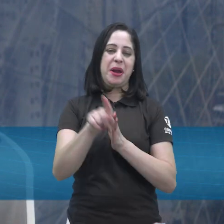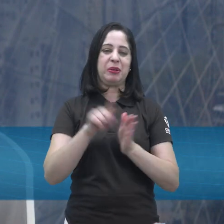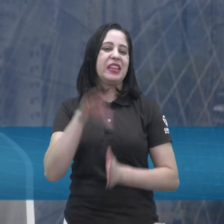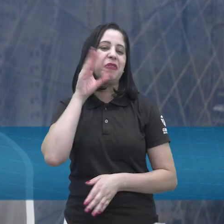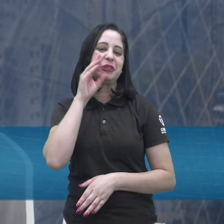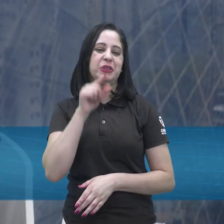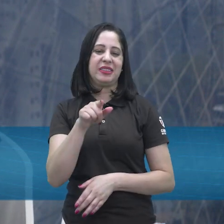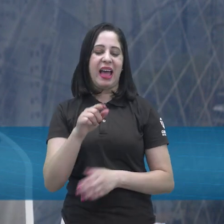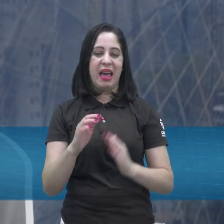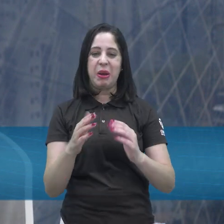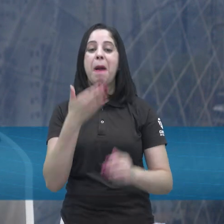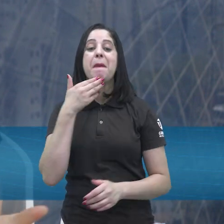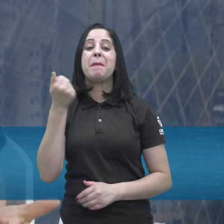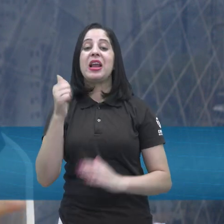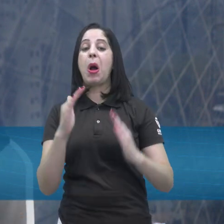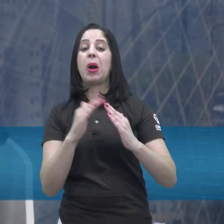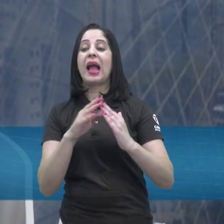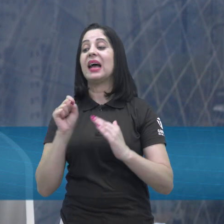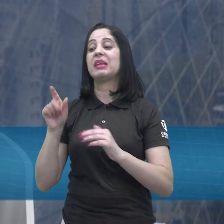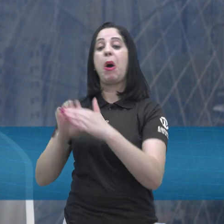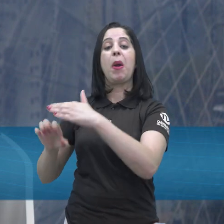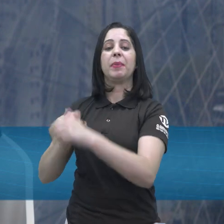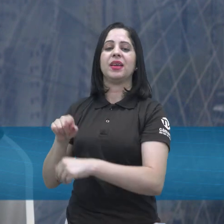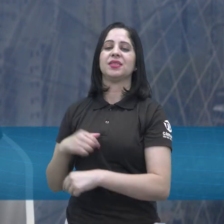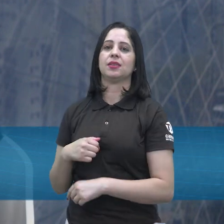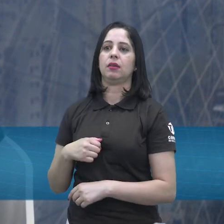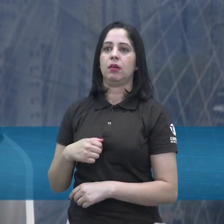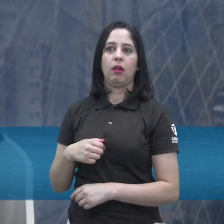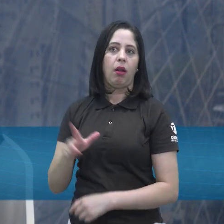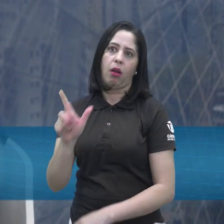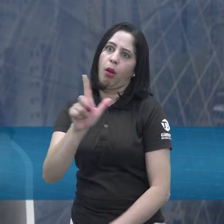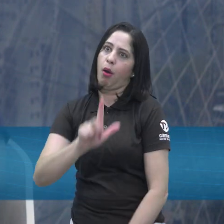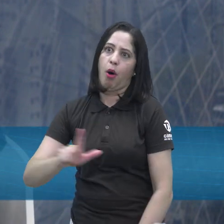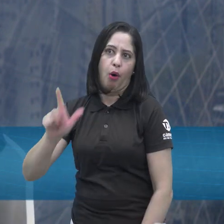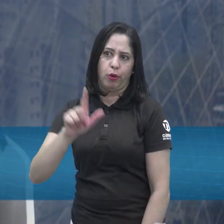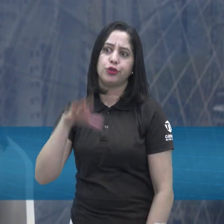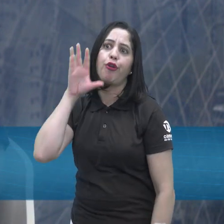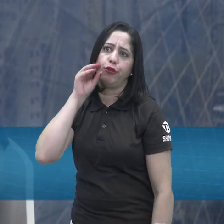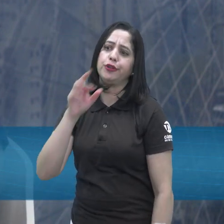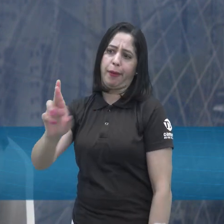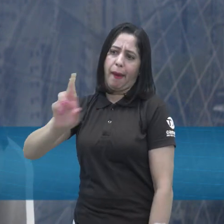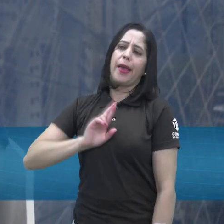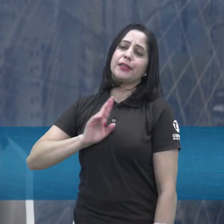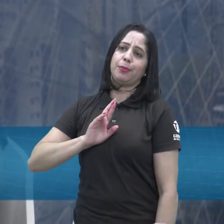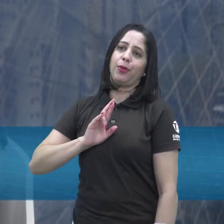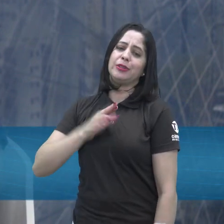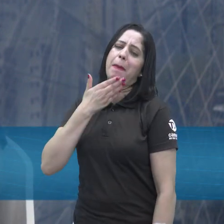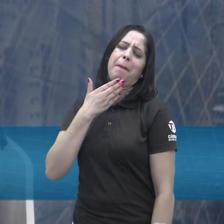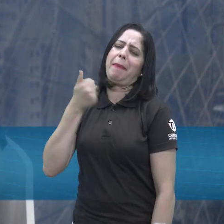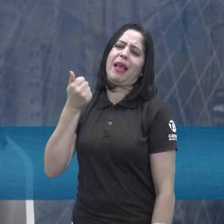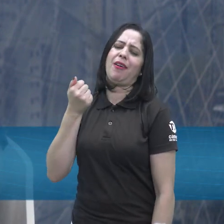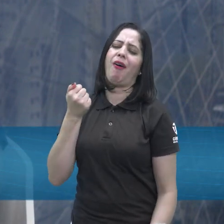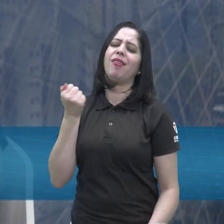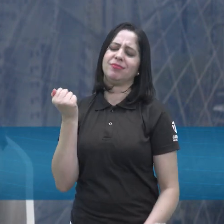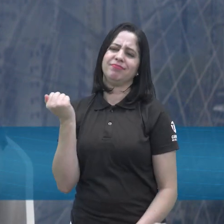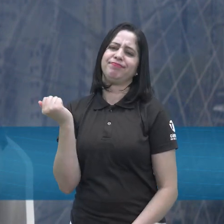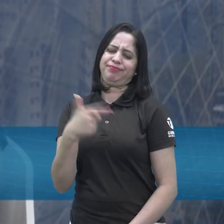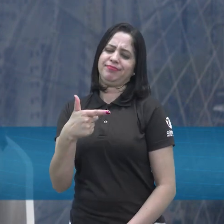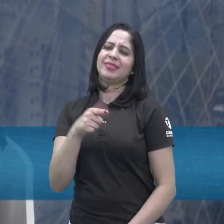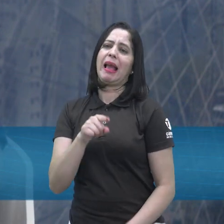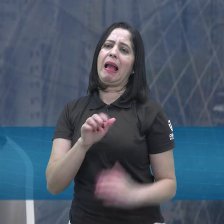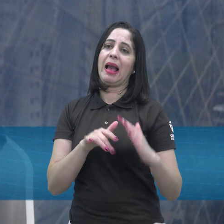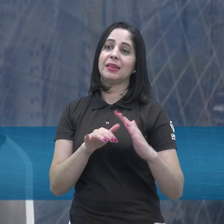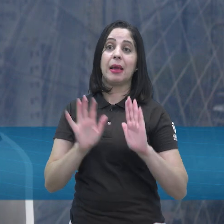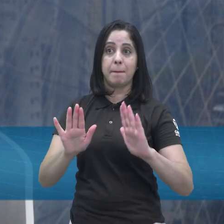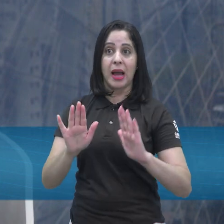perguntar para o funcionário, você prefere trabalhar no home office ou você prefere trabalhar no presencial? Muito provavelmente o seu funcionário vai dizer que ele prefere trabalhar no home